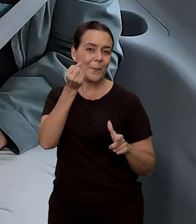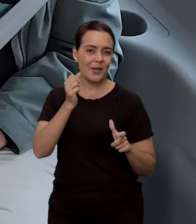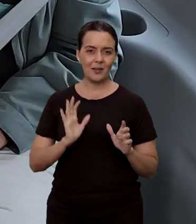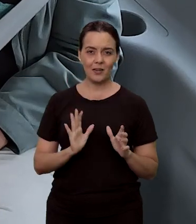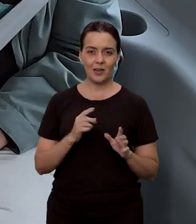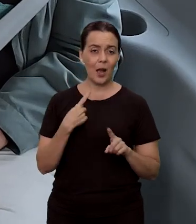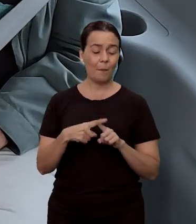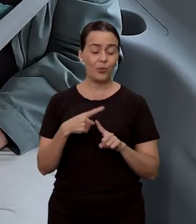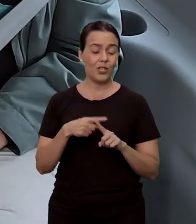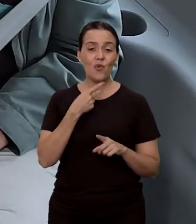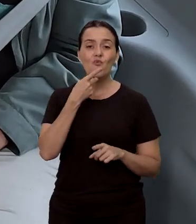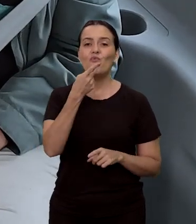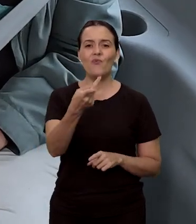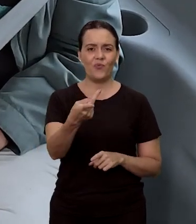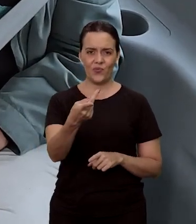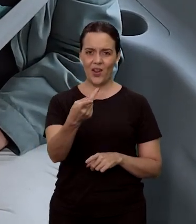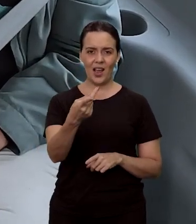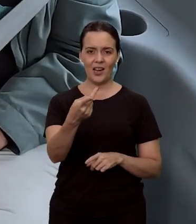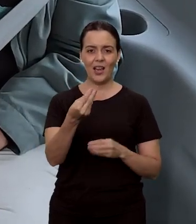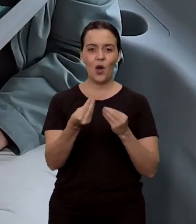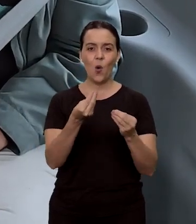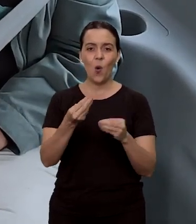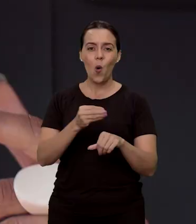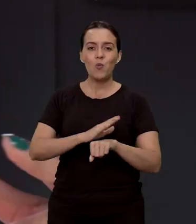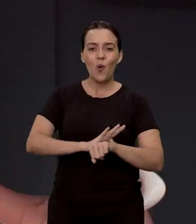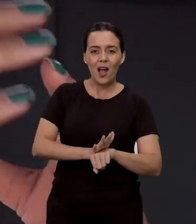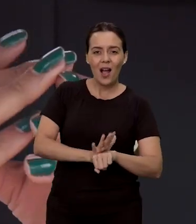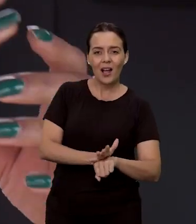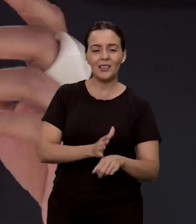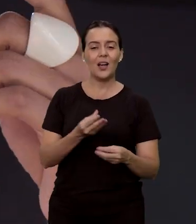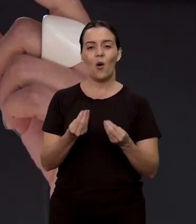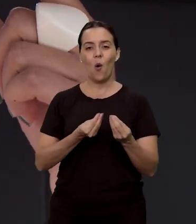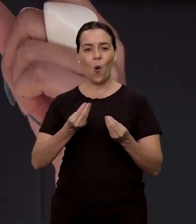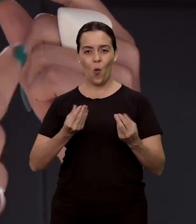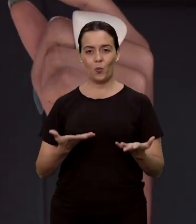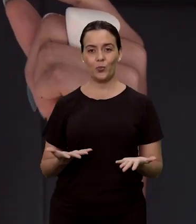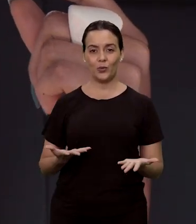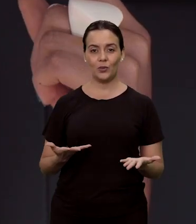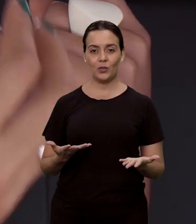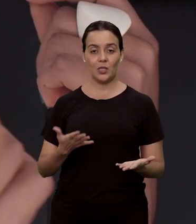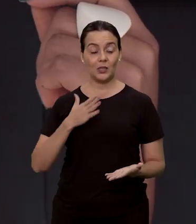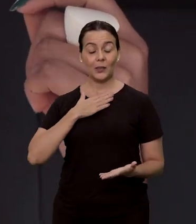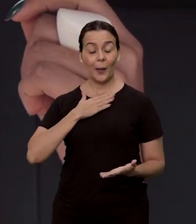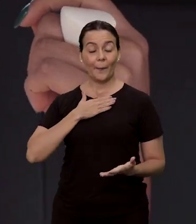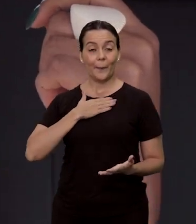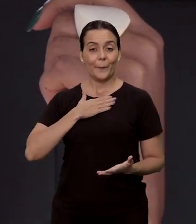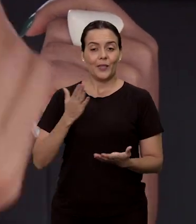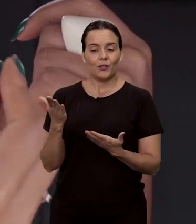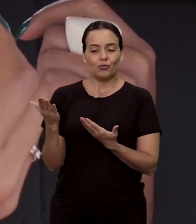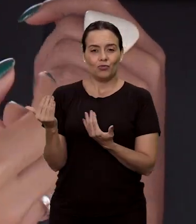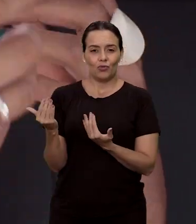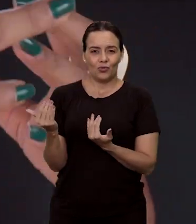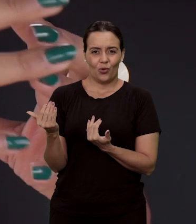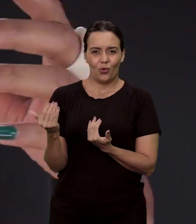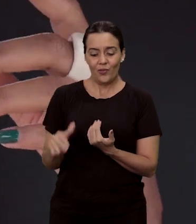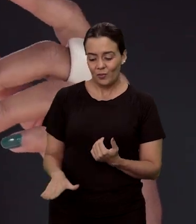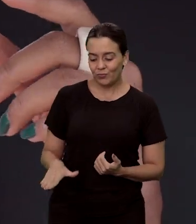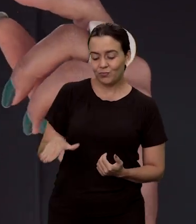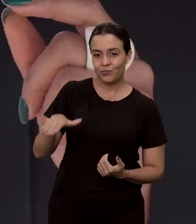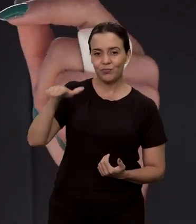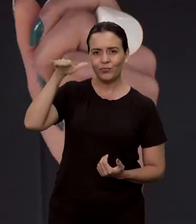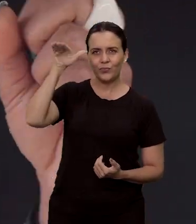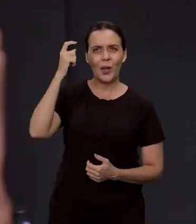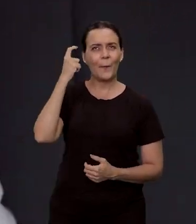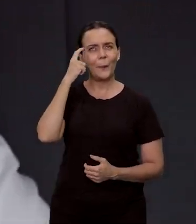discussões raciais nas escolas, a gente não promove esses debates. Então, a minha adolescência e a minha juventude foi